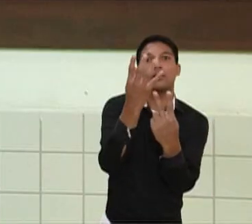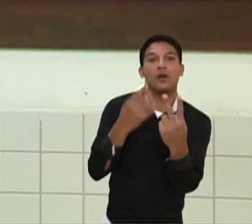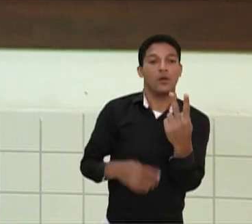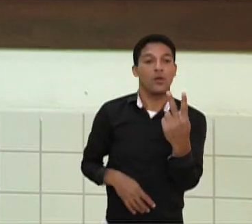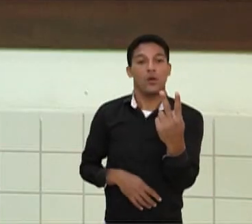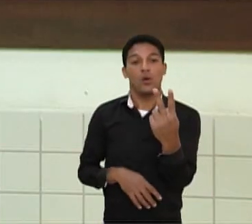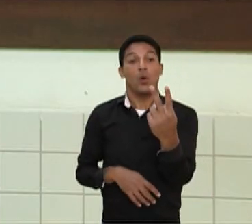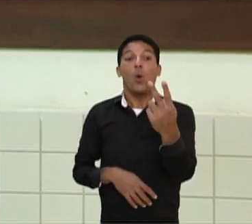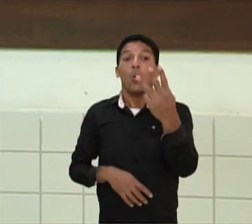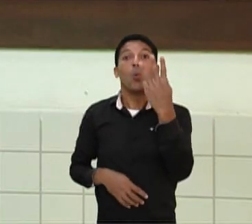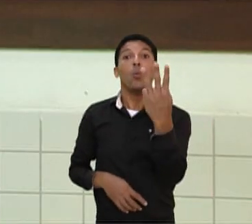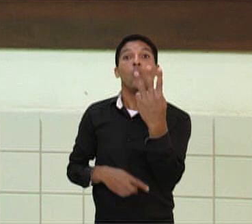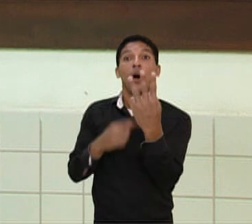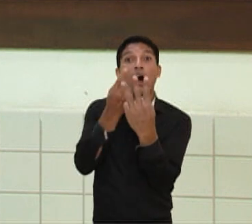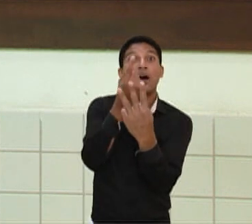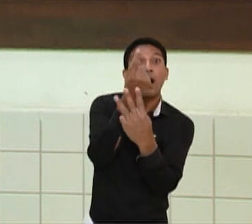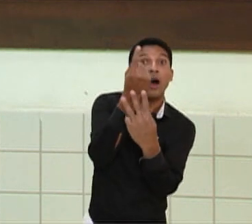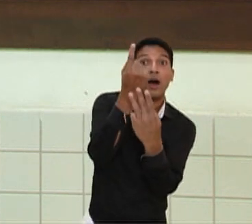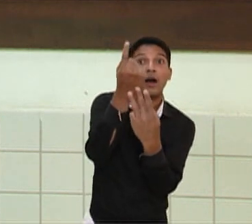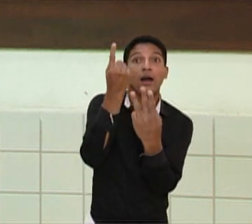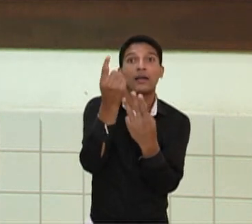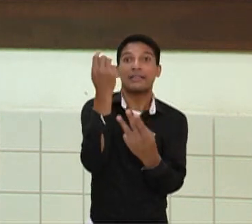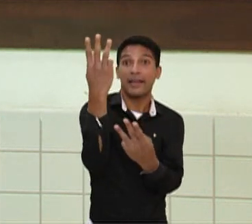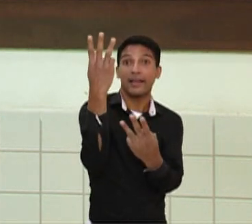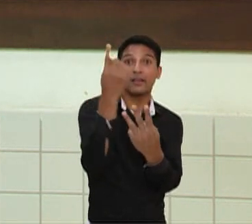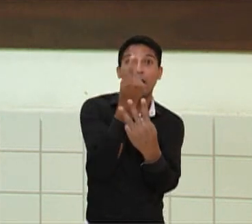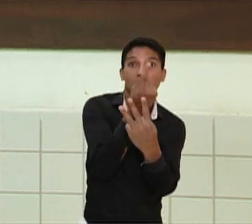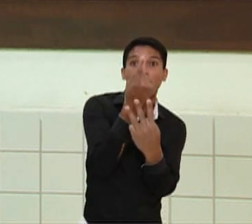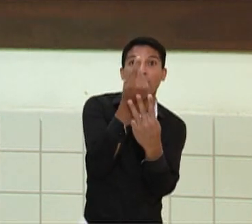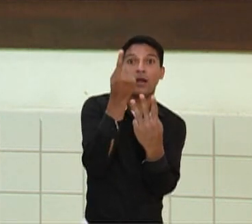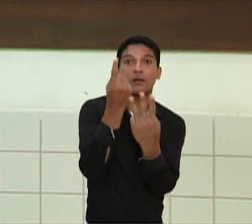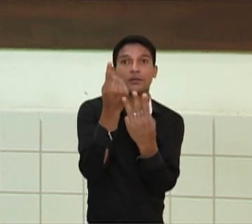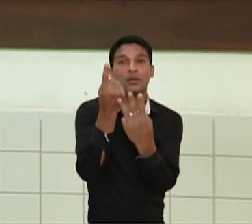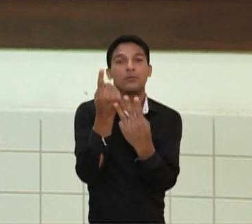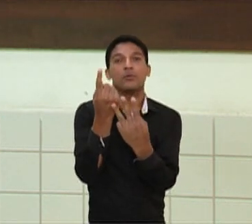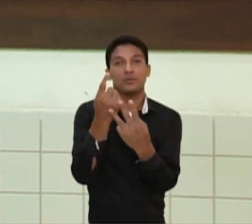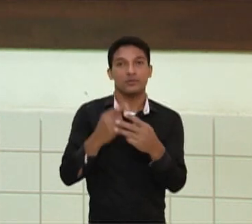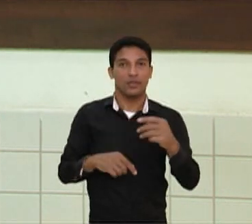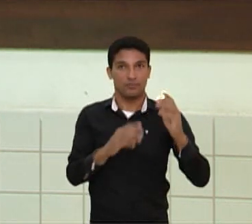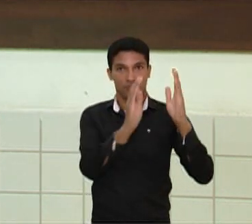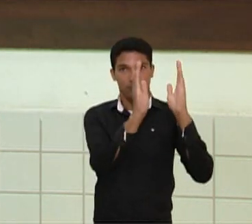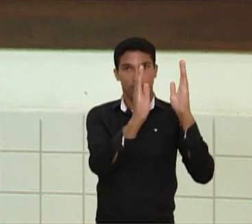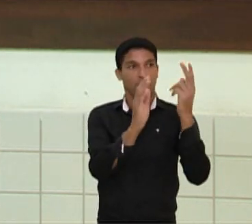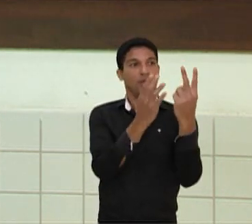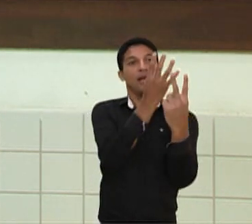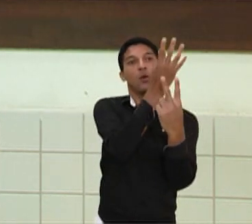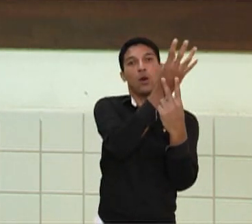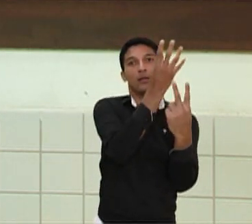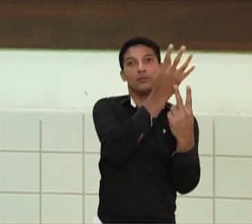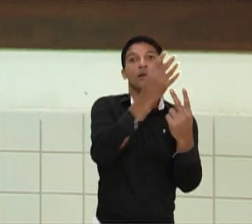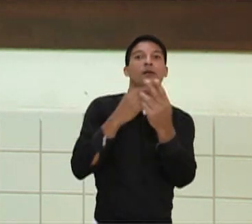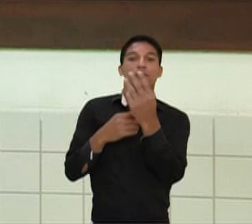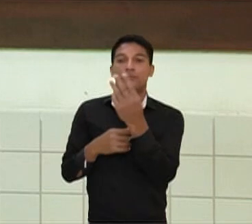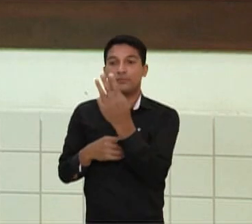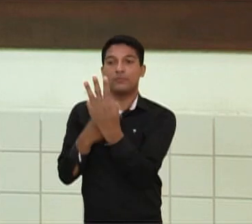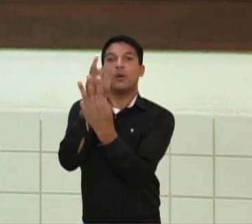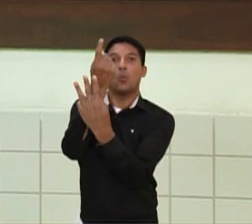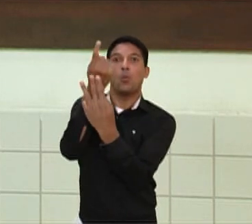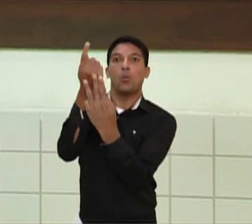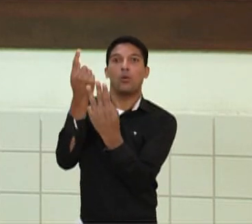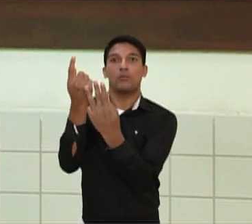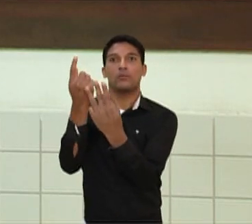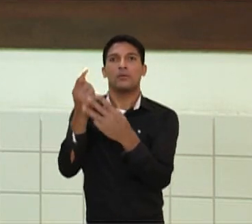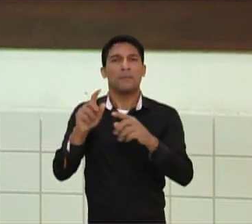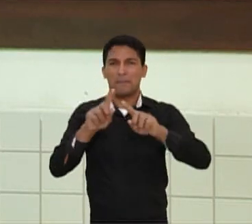1 se repete 3 vezes, certo? Então, nós temos aqui 2 repetições, tá? Como que nós vamos fazer, então? Se na fórmula só